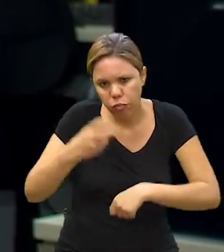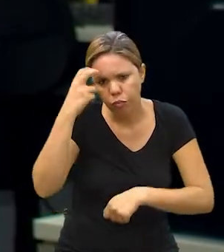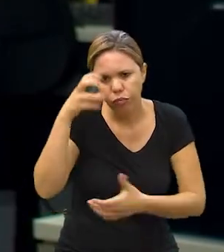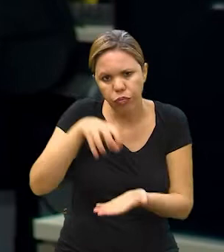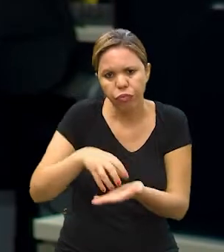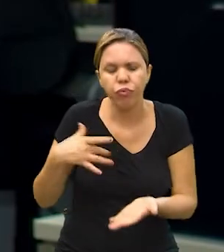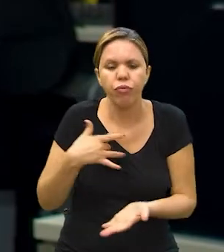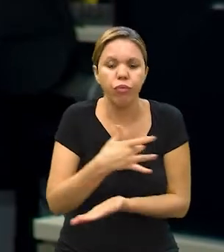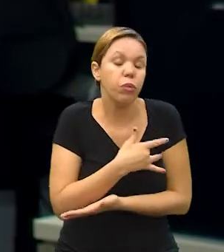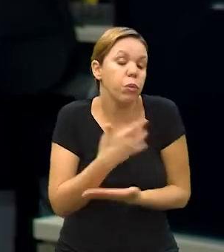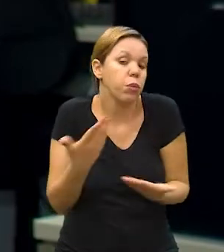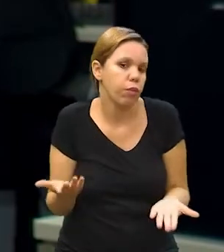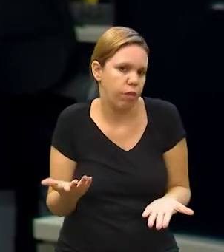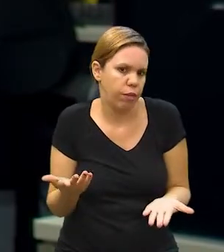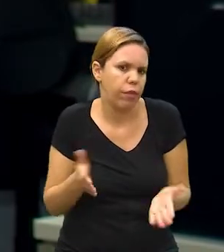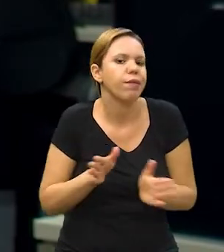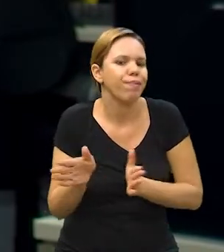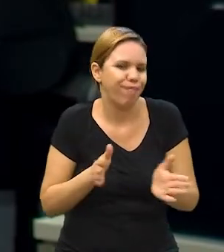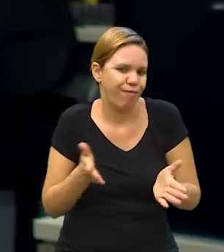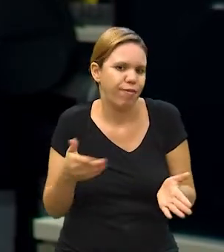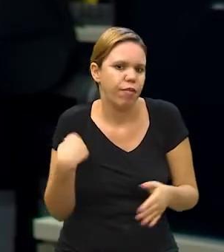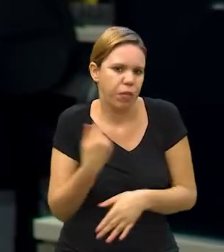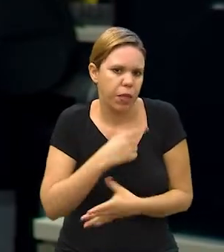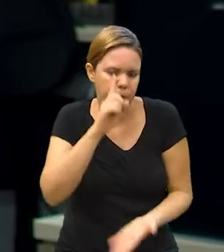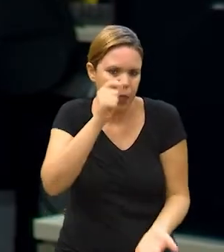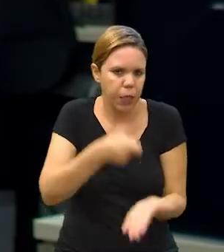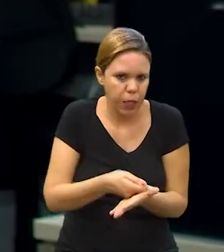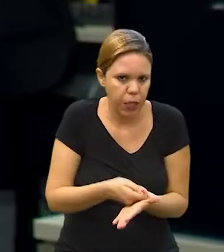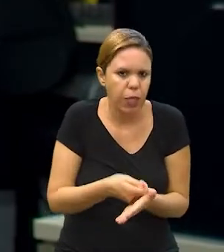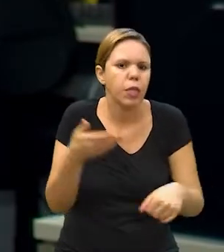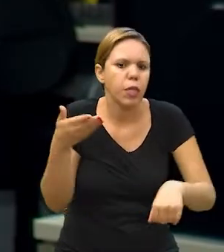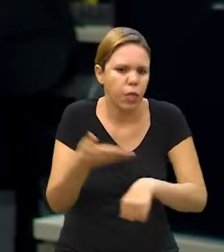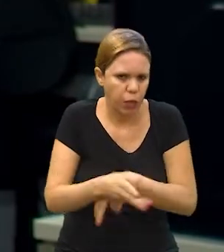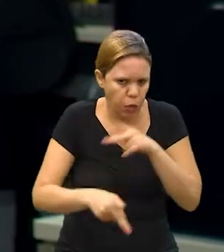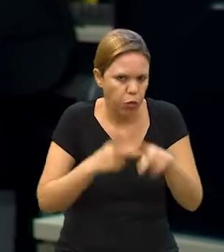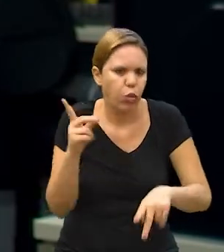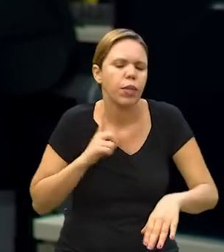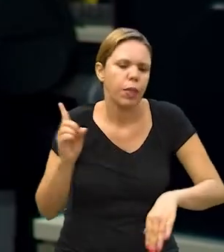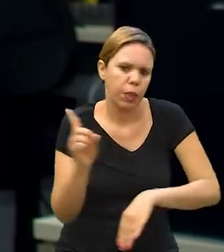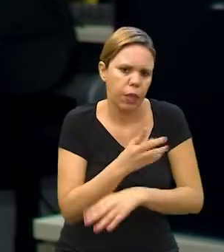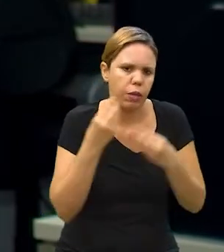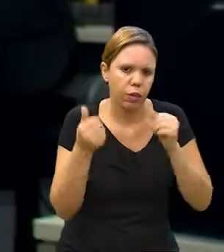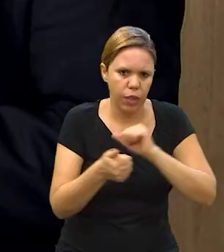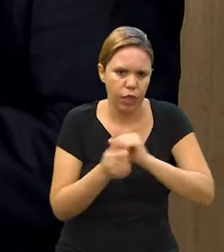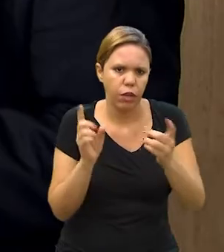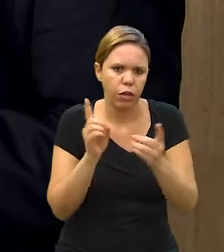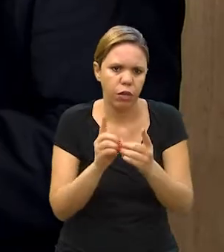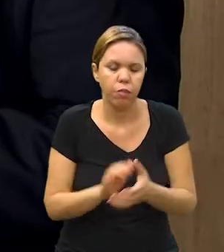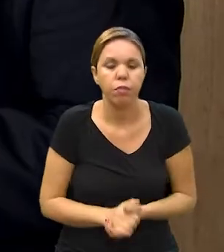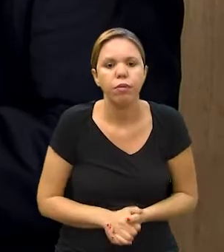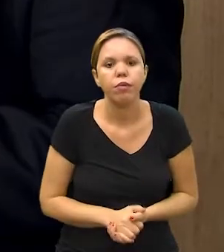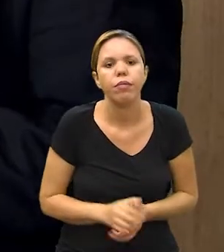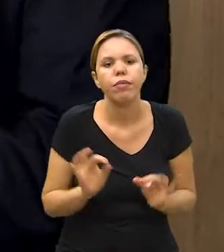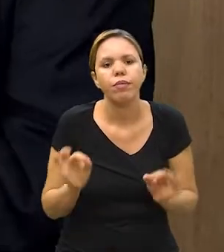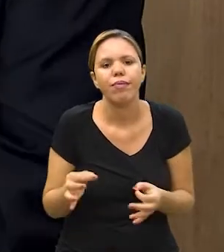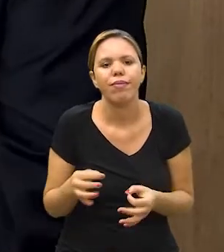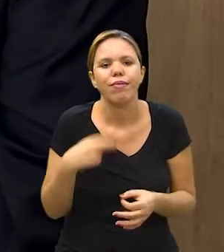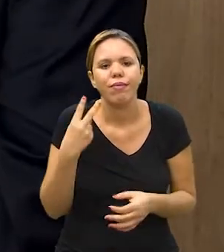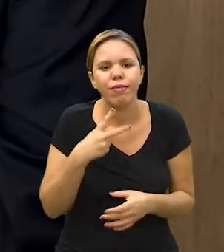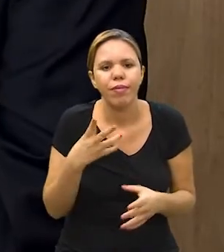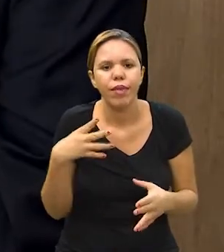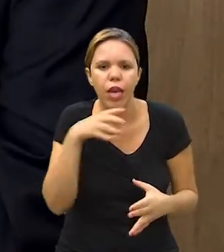centro de saúde, contanto que ele seja acessível. O que nós queremos é garantir acesso para as pessoas com qualidade no atendimento. Tá certo, vereador, a gente vai